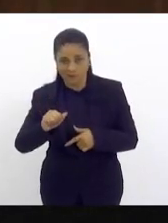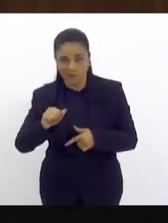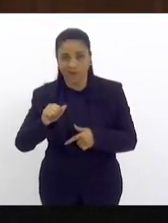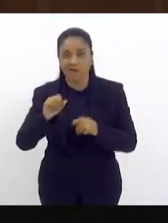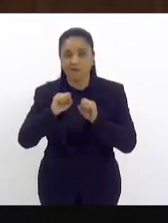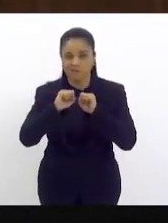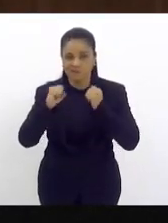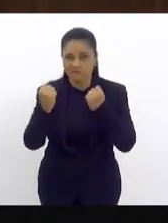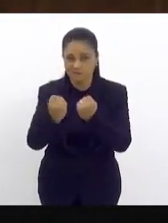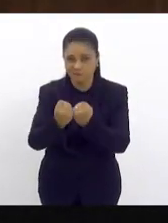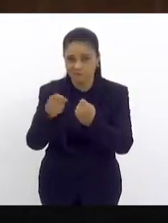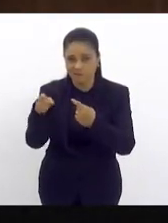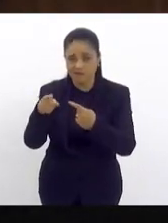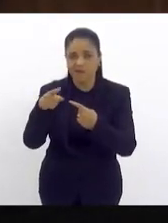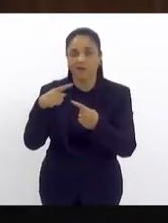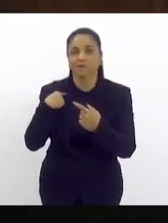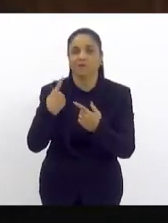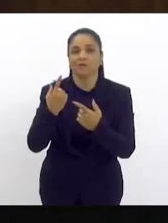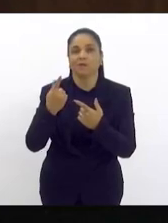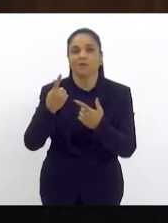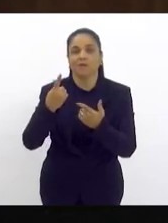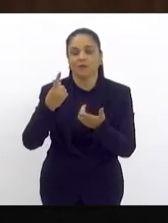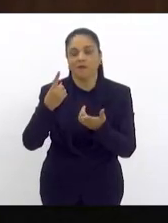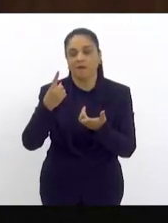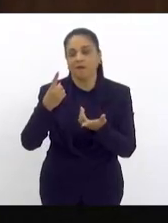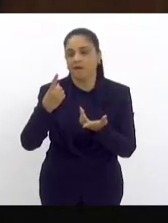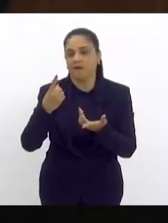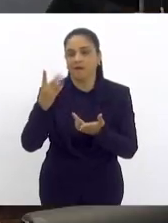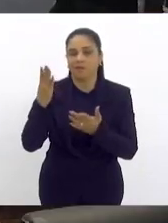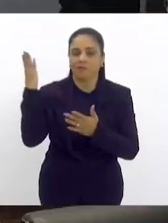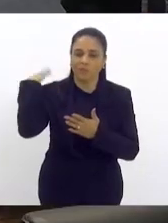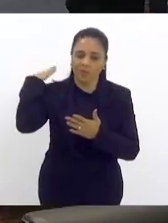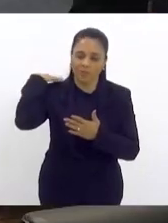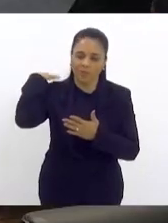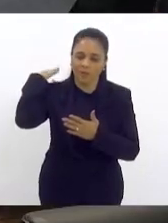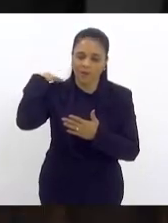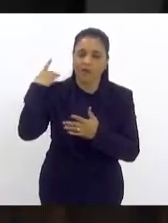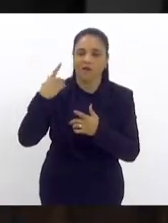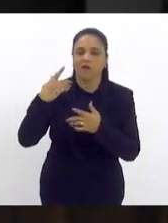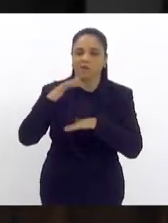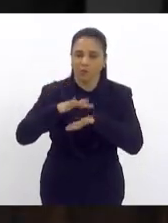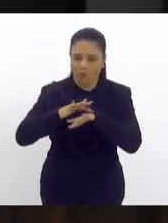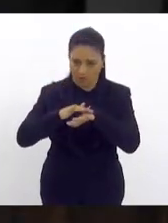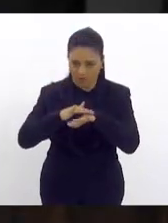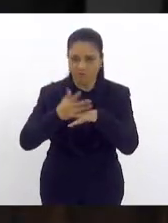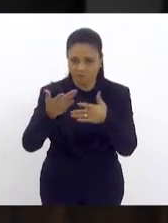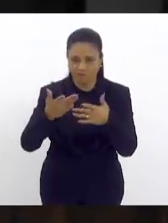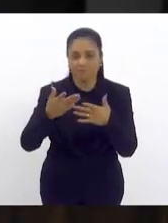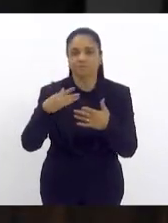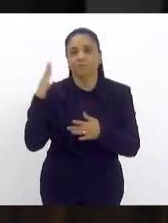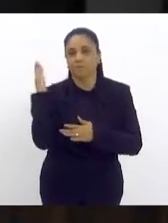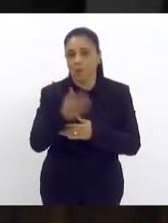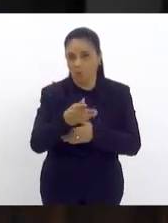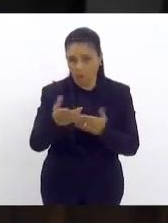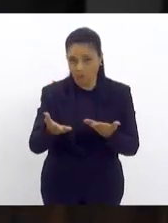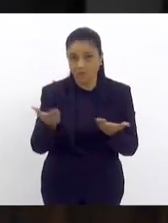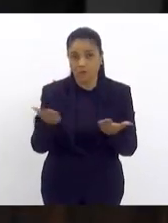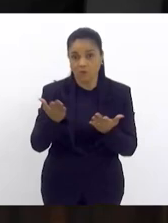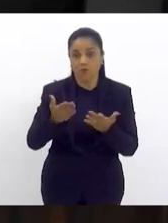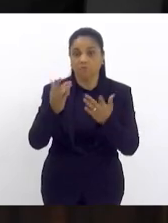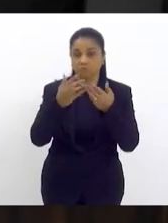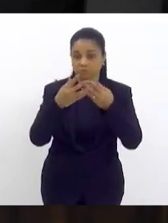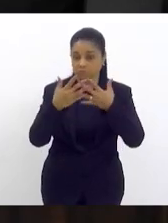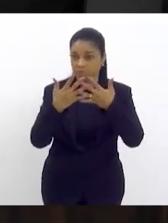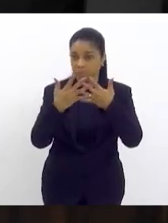erradicação da tuberculose Muito obrigado Deputado Paulo Já devidamente constar no painel ausência